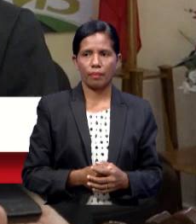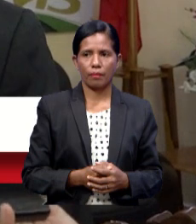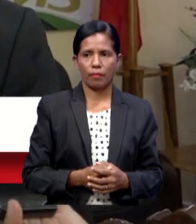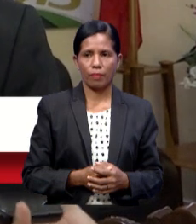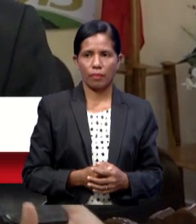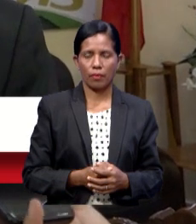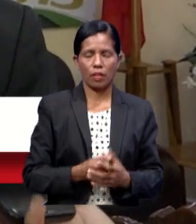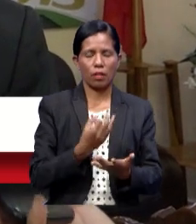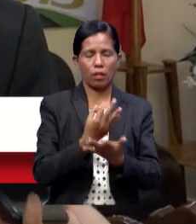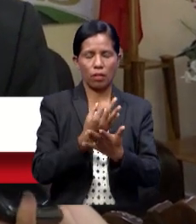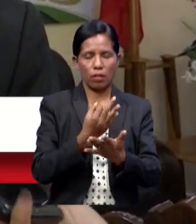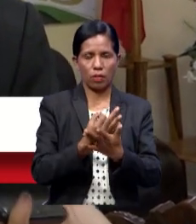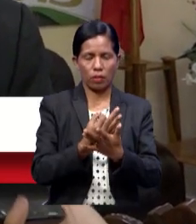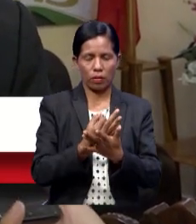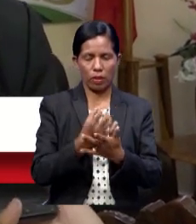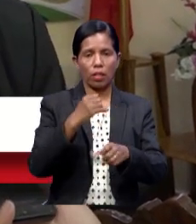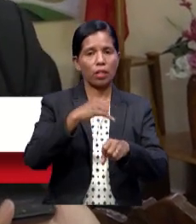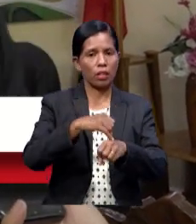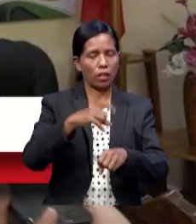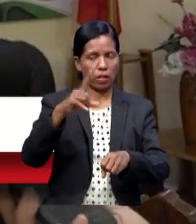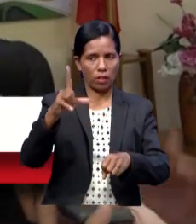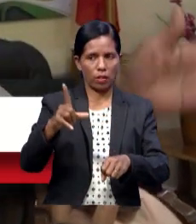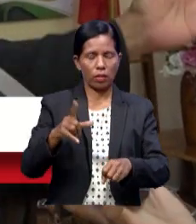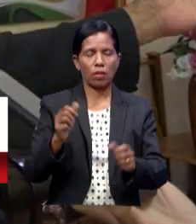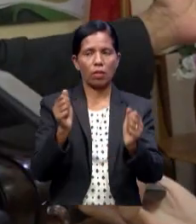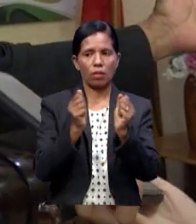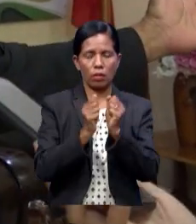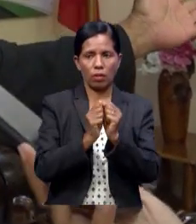Fundo Monetário Internacional. Romos,